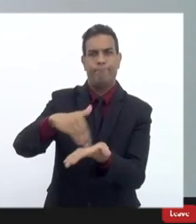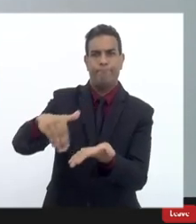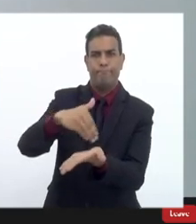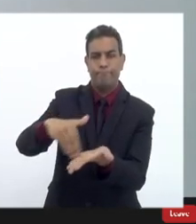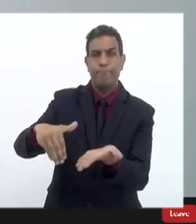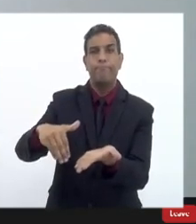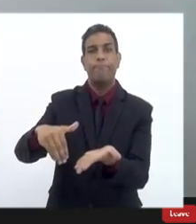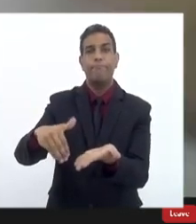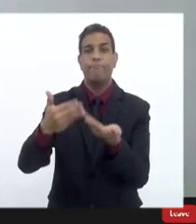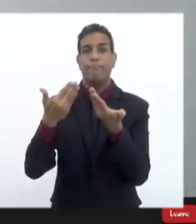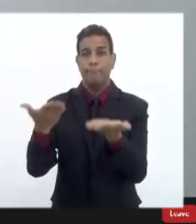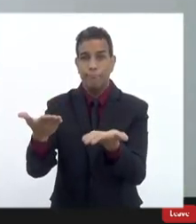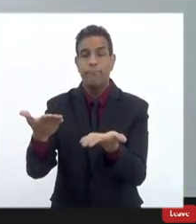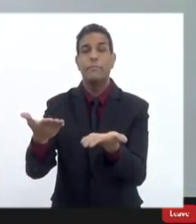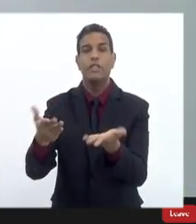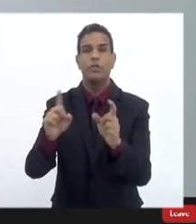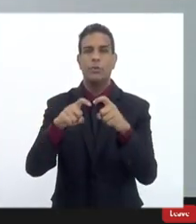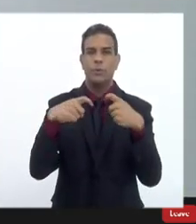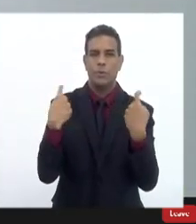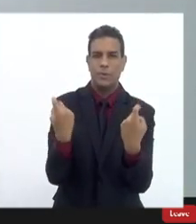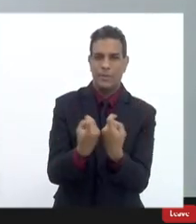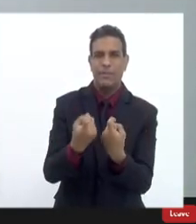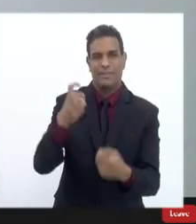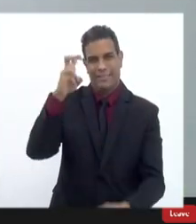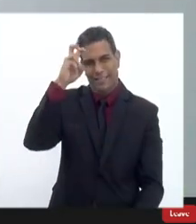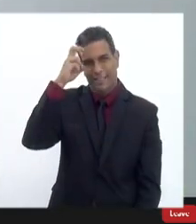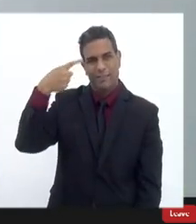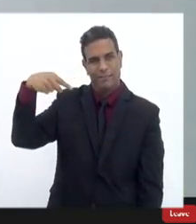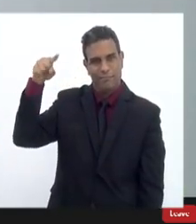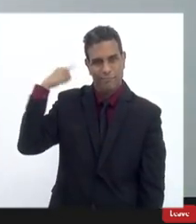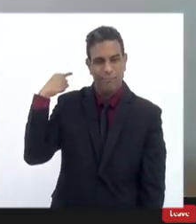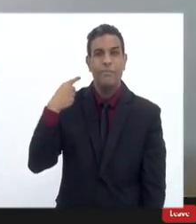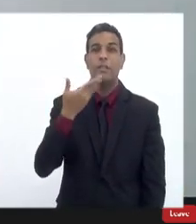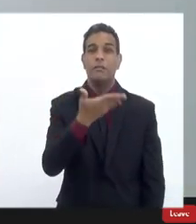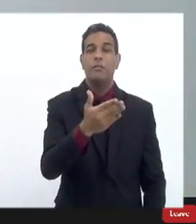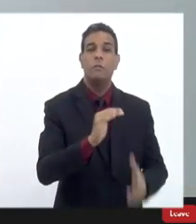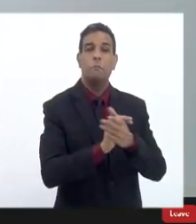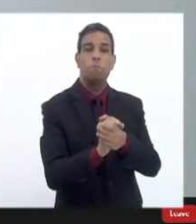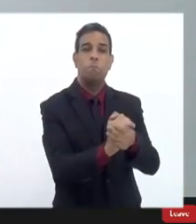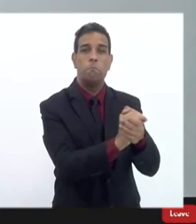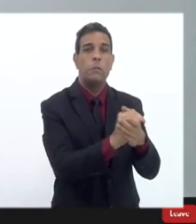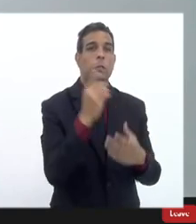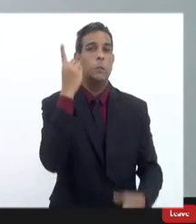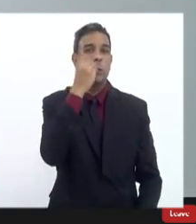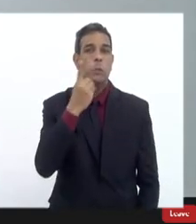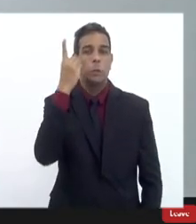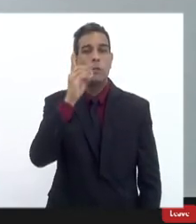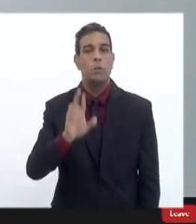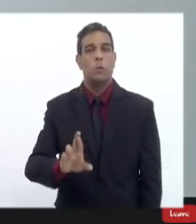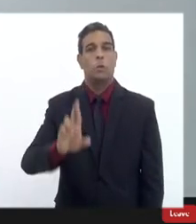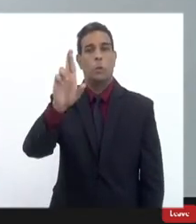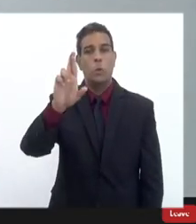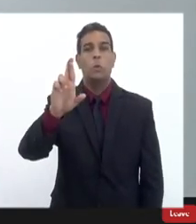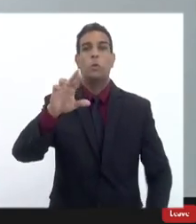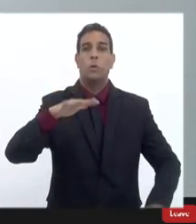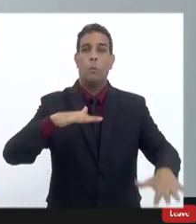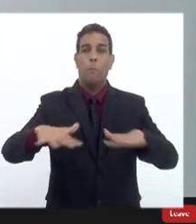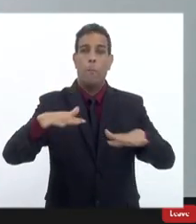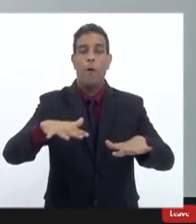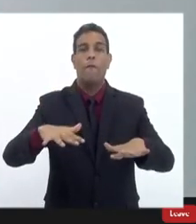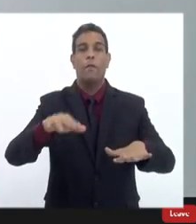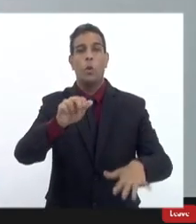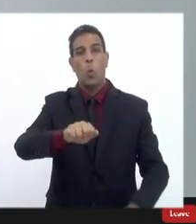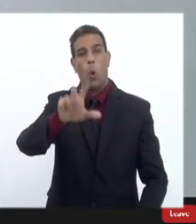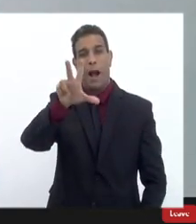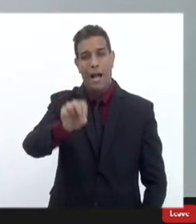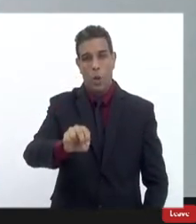Joíbusa, o qual eu também tive uma reunião quinta-feira passada, dos deputados, gestores da educação, representantes do movimento estudantil docente